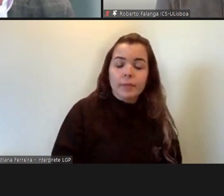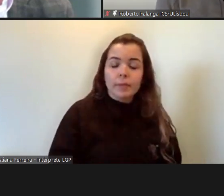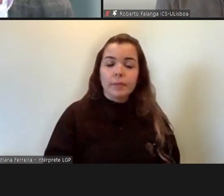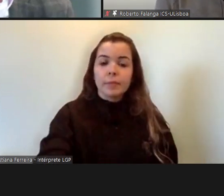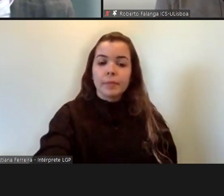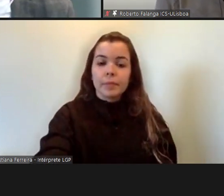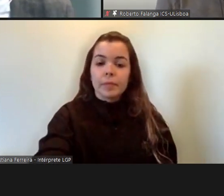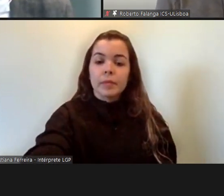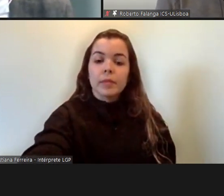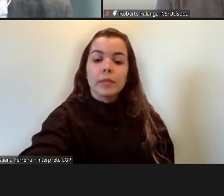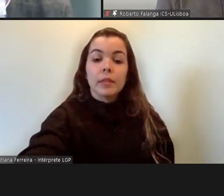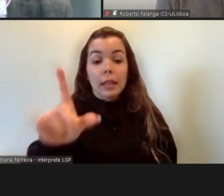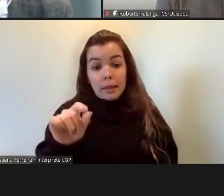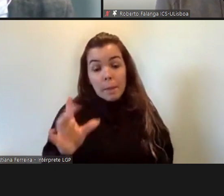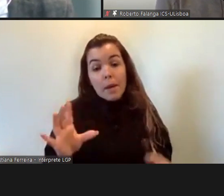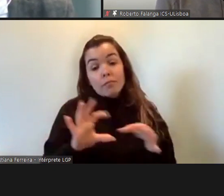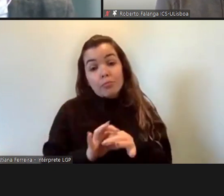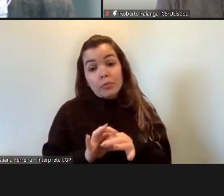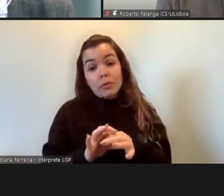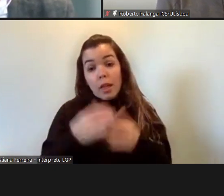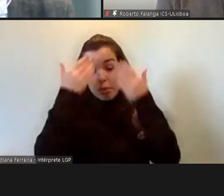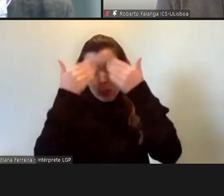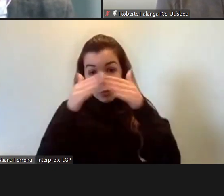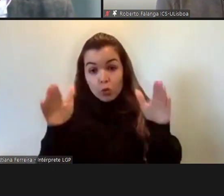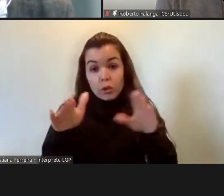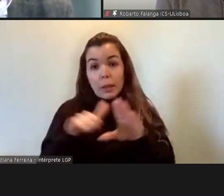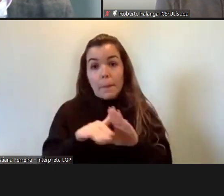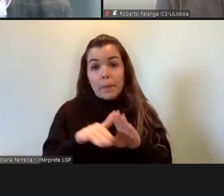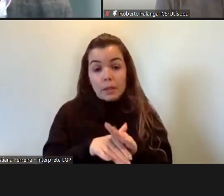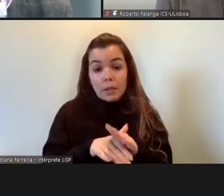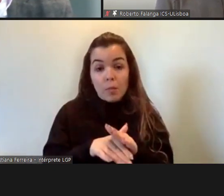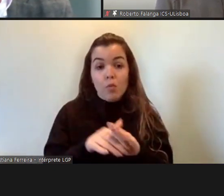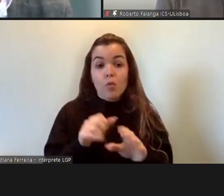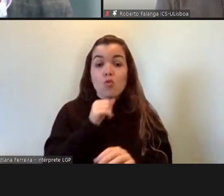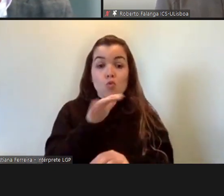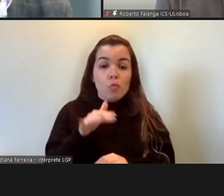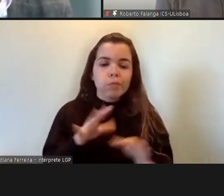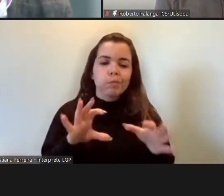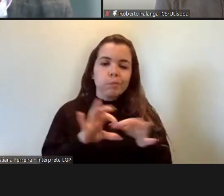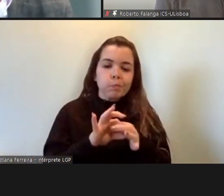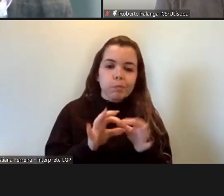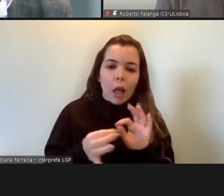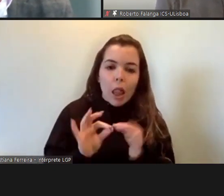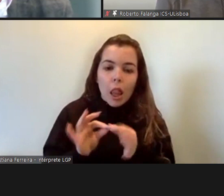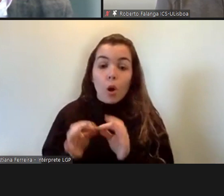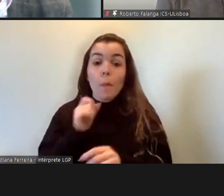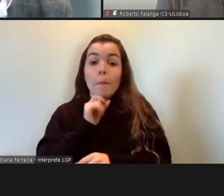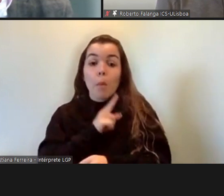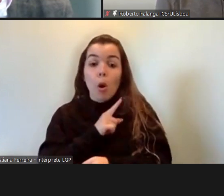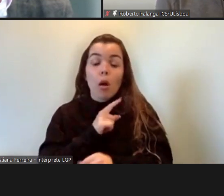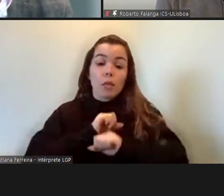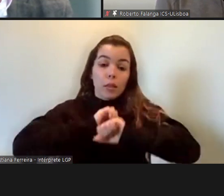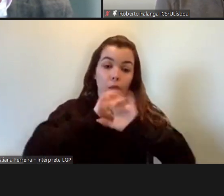Que também tem muito a ver com a democracia participativa, num sentido em que pode, efetivamente,